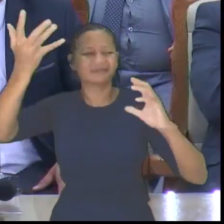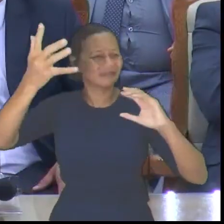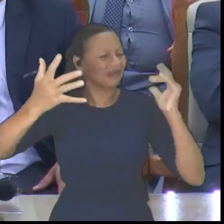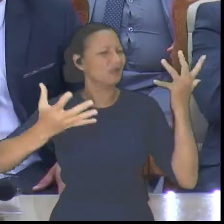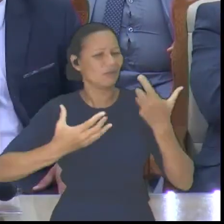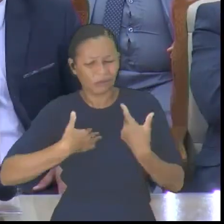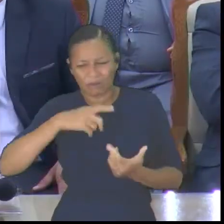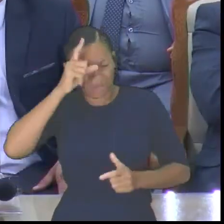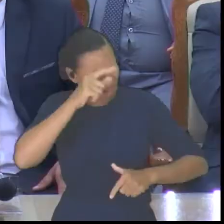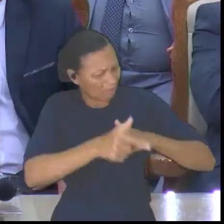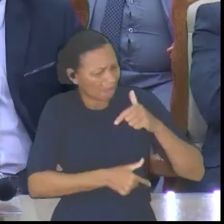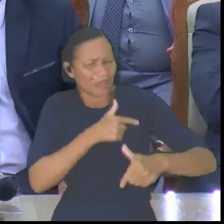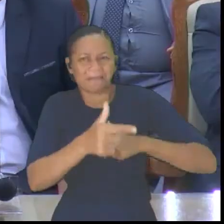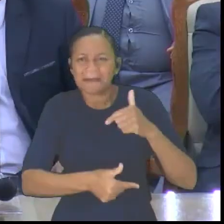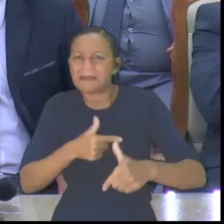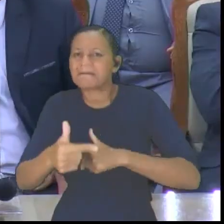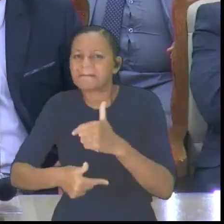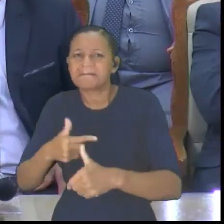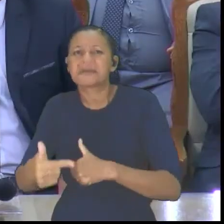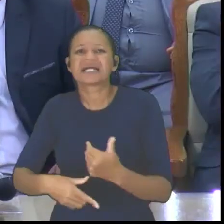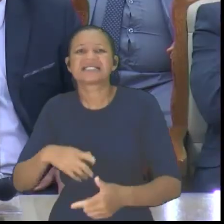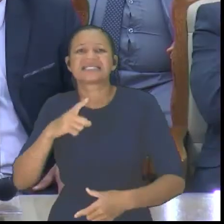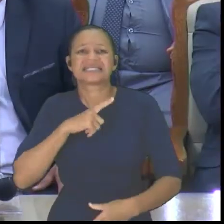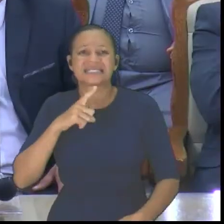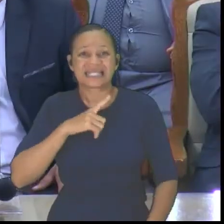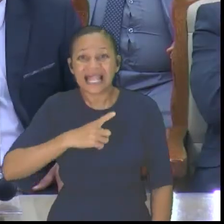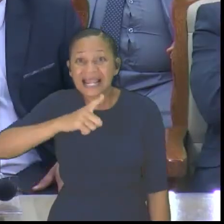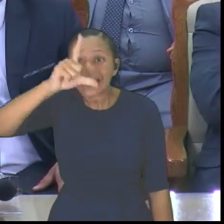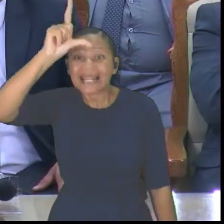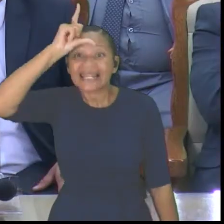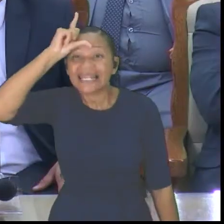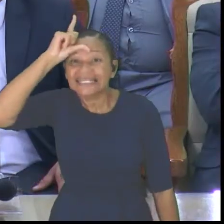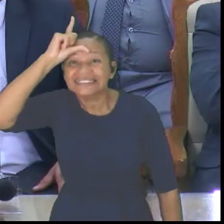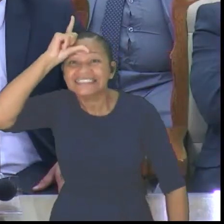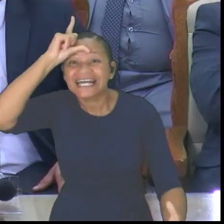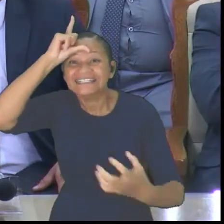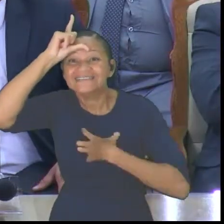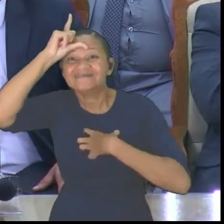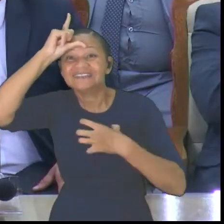é realidade. E isso tem a ver com liderança.